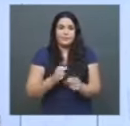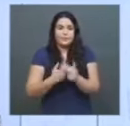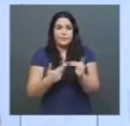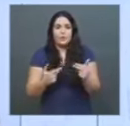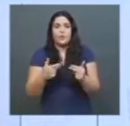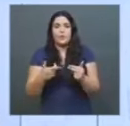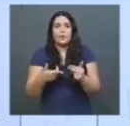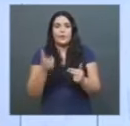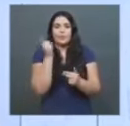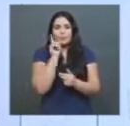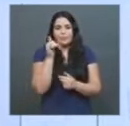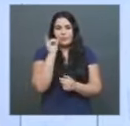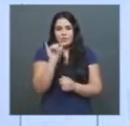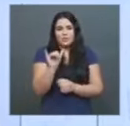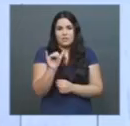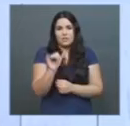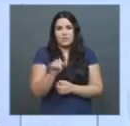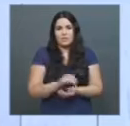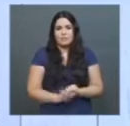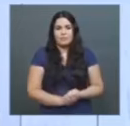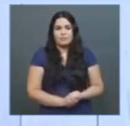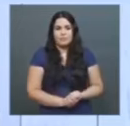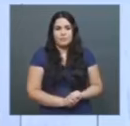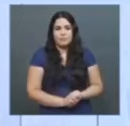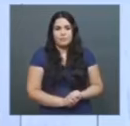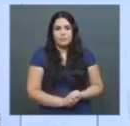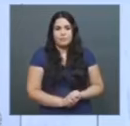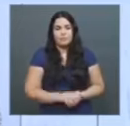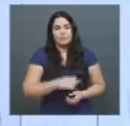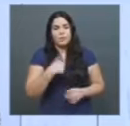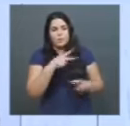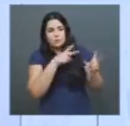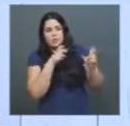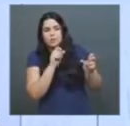causas preveníveis, evitáveis, né? A gente avalia